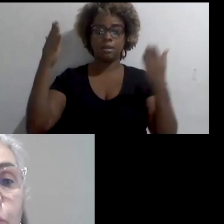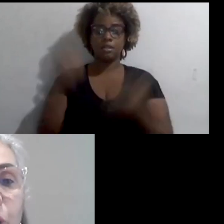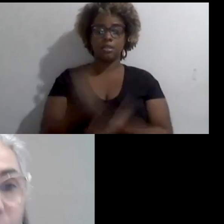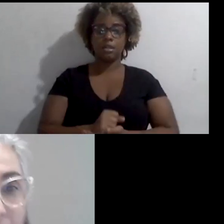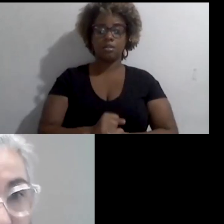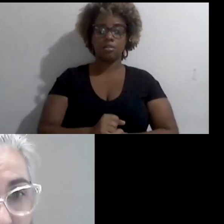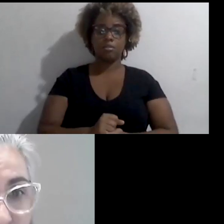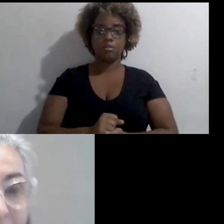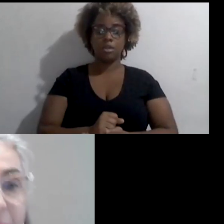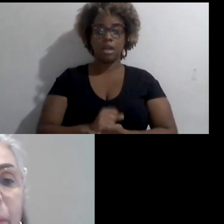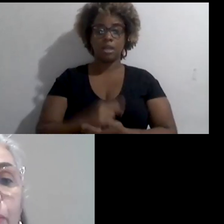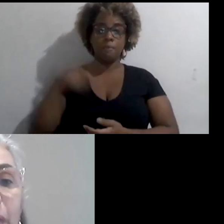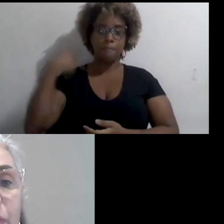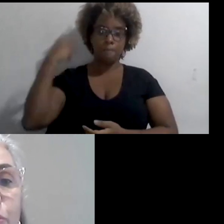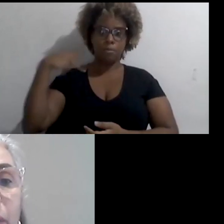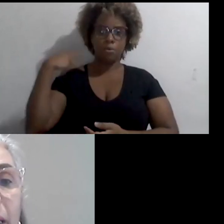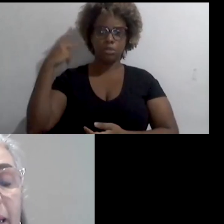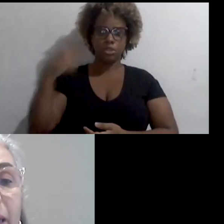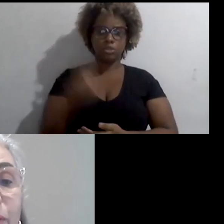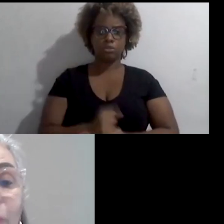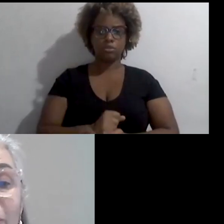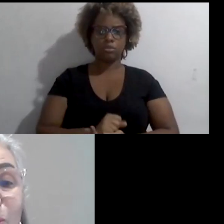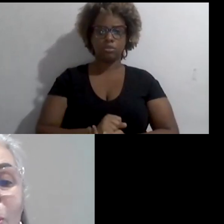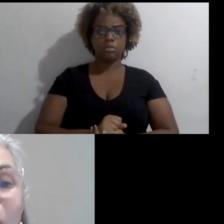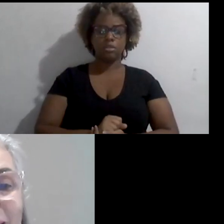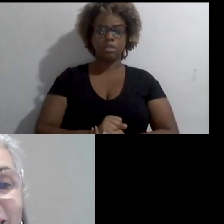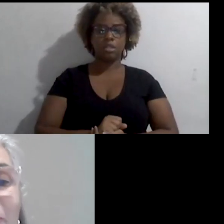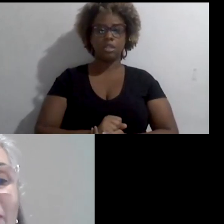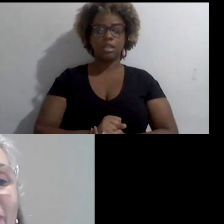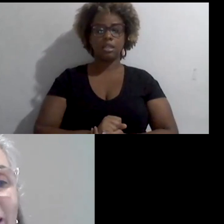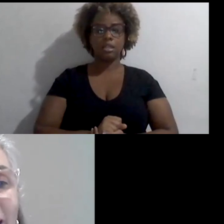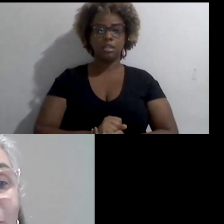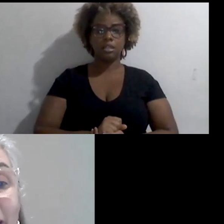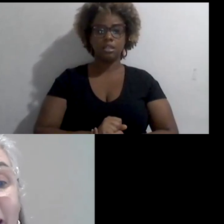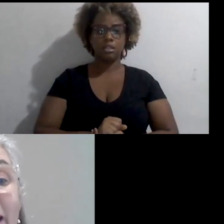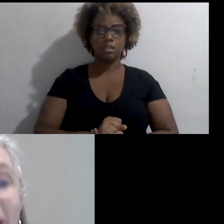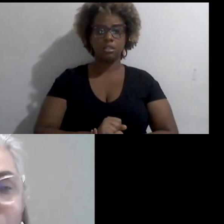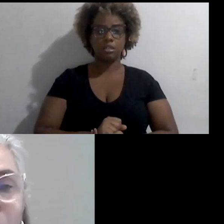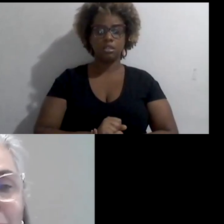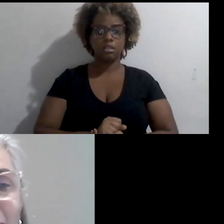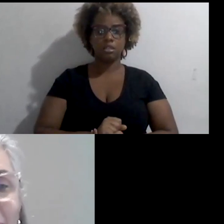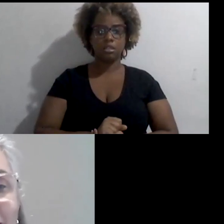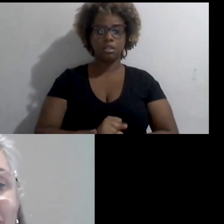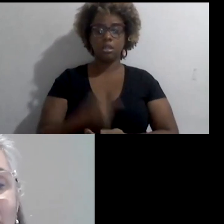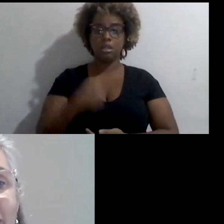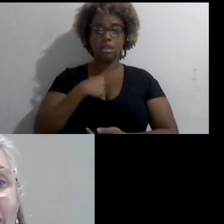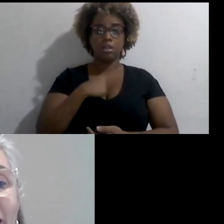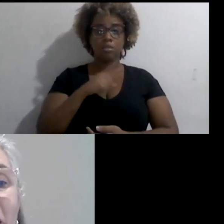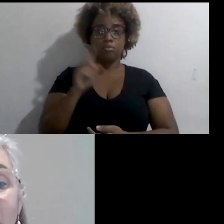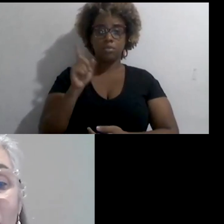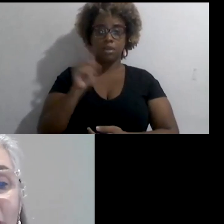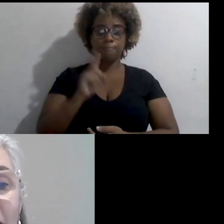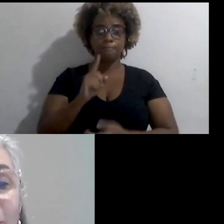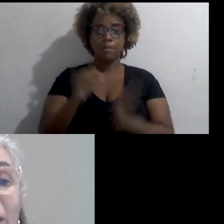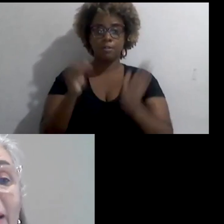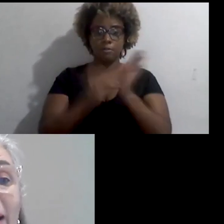instituído mundialmente, né, pela Unesco. Então, não somos nós que estamos inventando, nem eu comecei a fazer isso aqui.